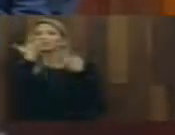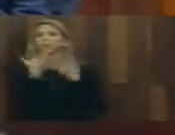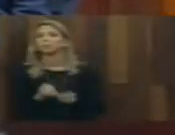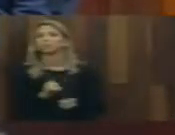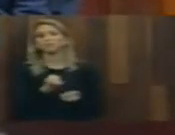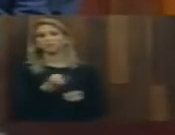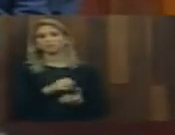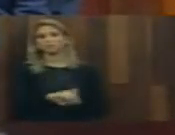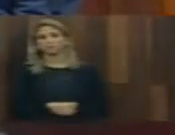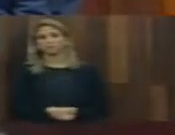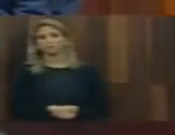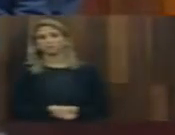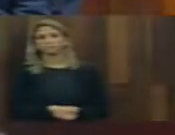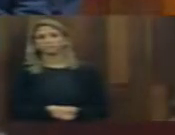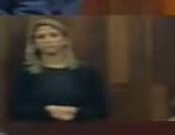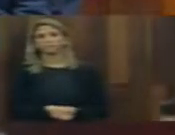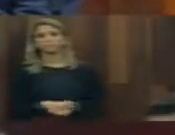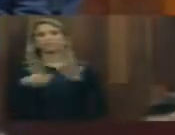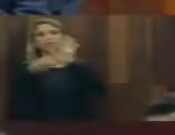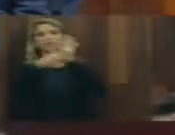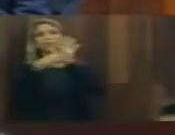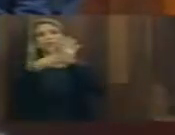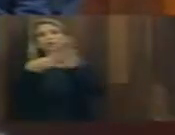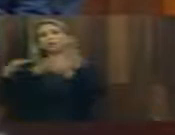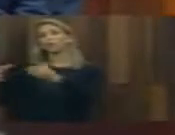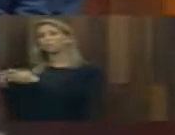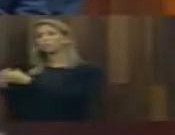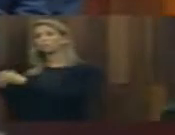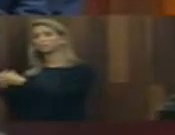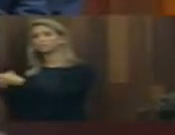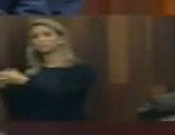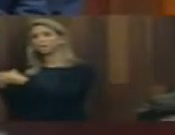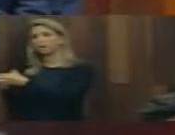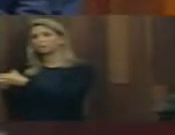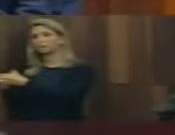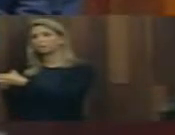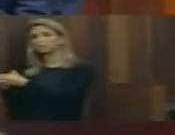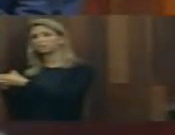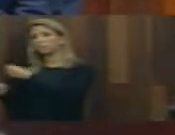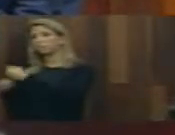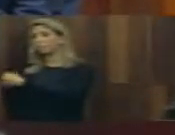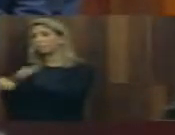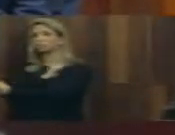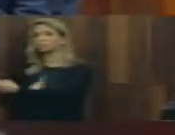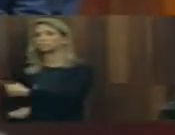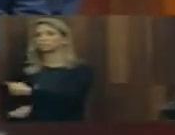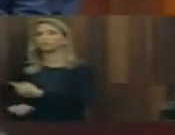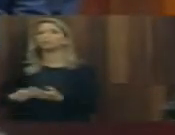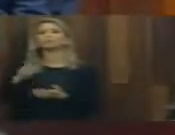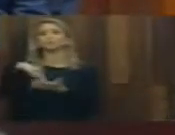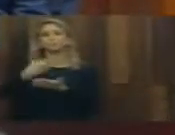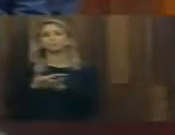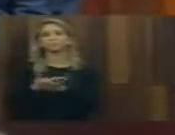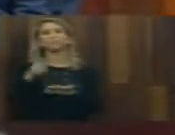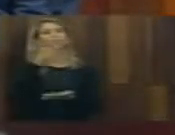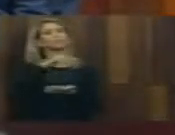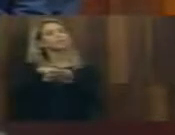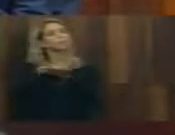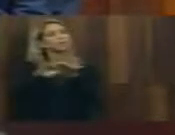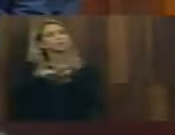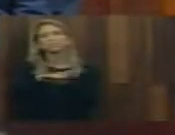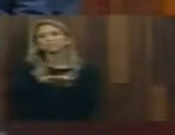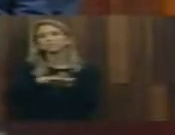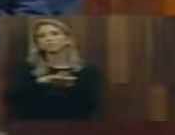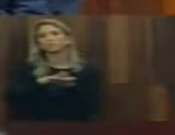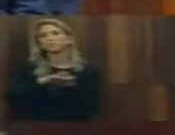estão. Aprovado por unanimidade, será encaminhada Comissão de Políticas Públicas. Não havendo mais matérias a serem...